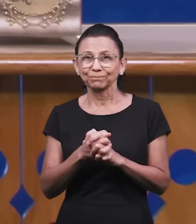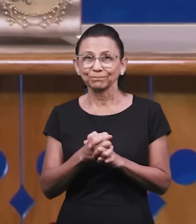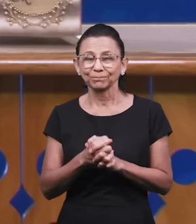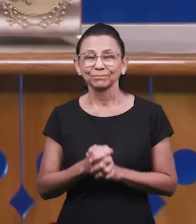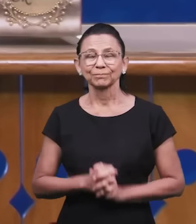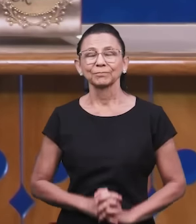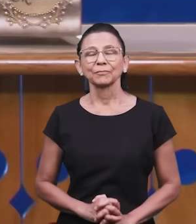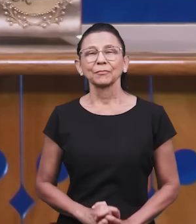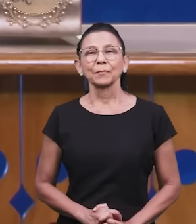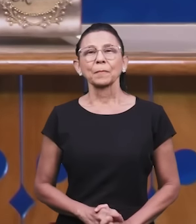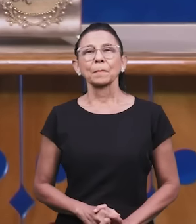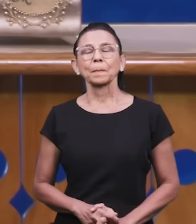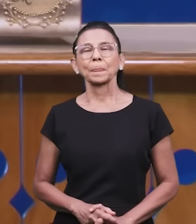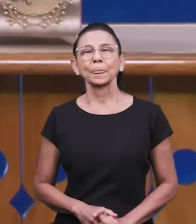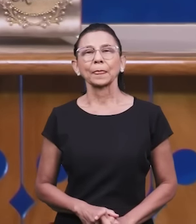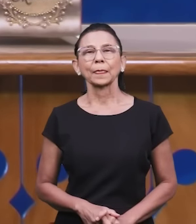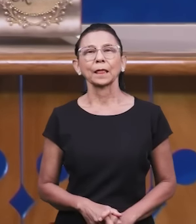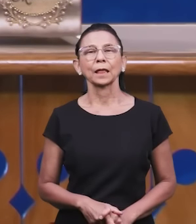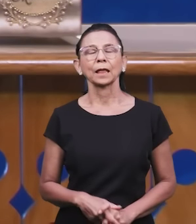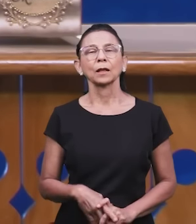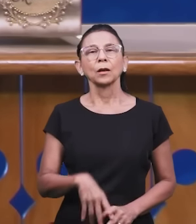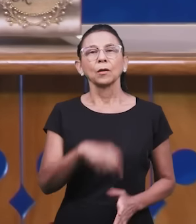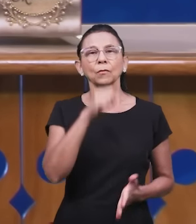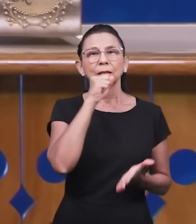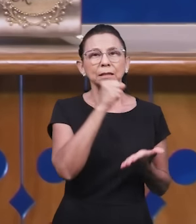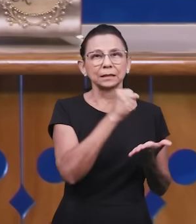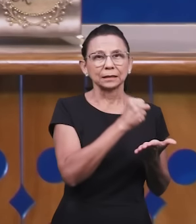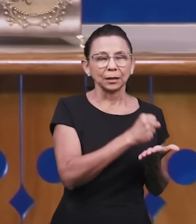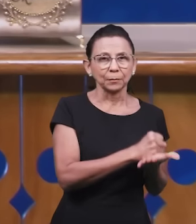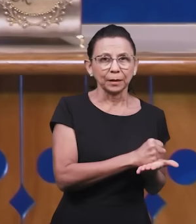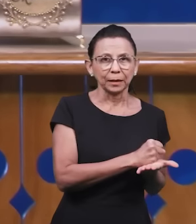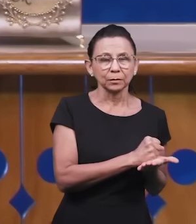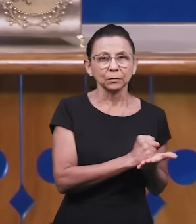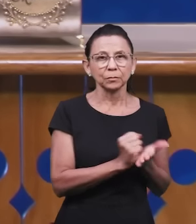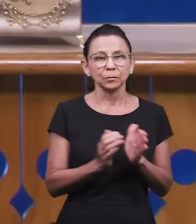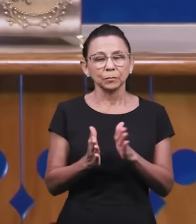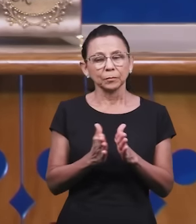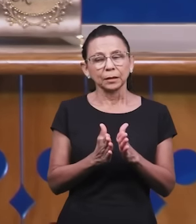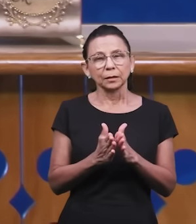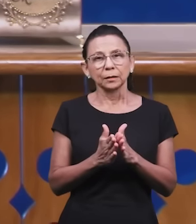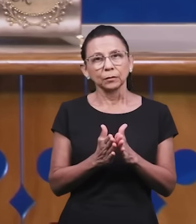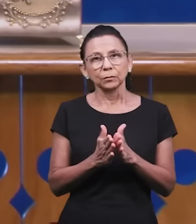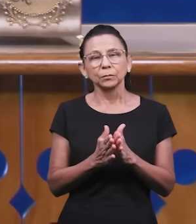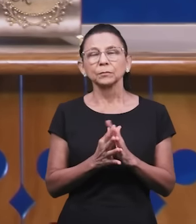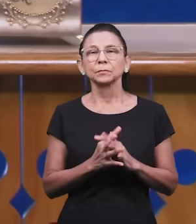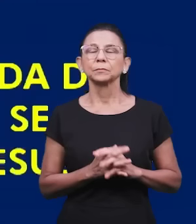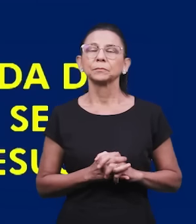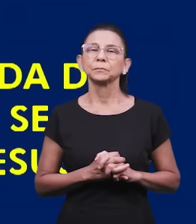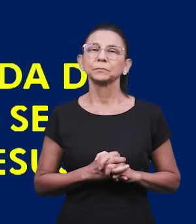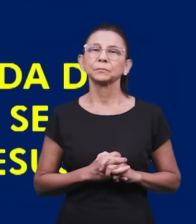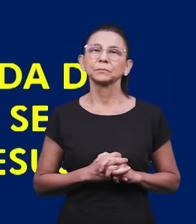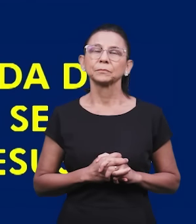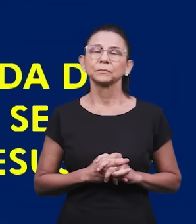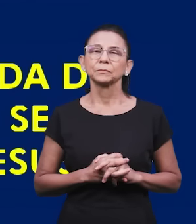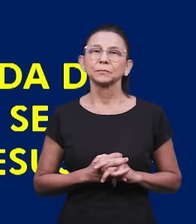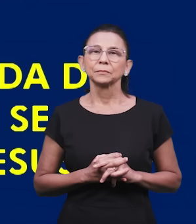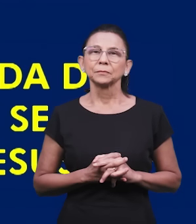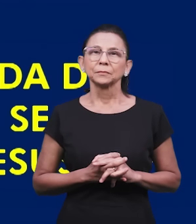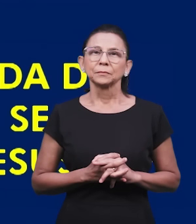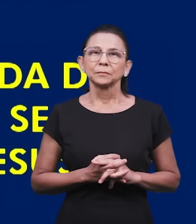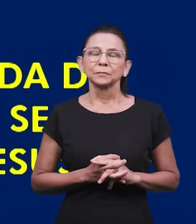homem. Mas o Novo Testamento, ele vai se encerrar com o encontro da igreja fiel